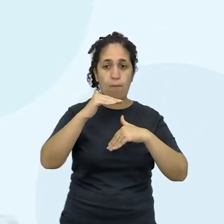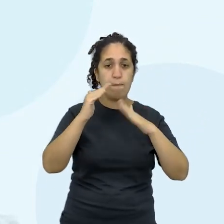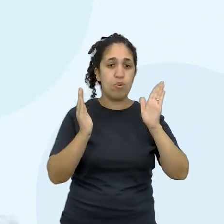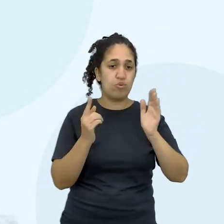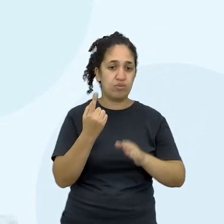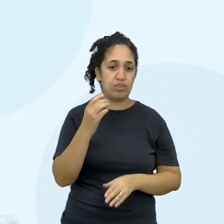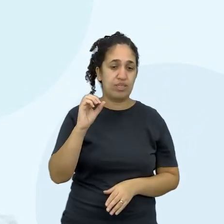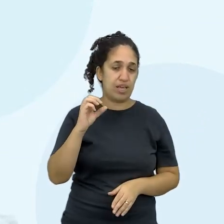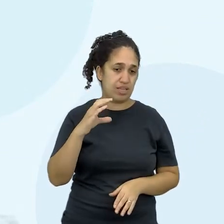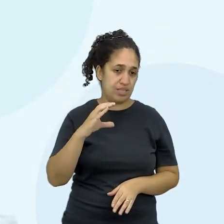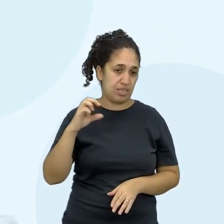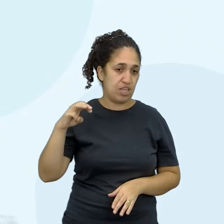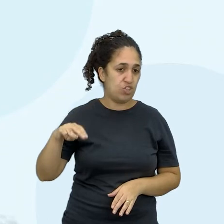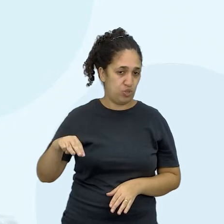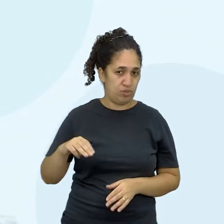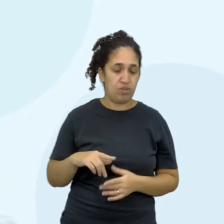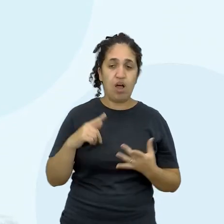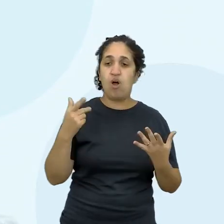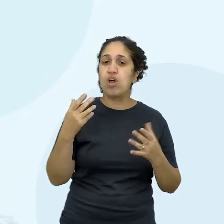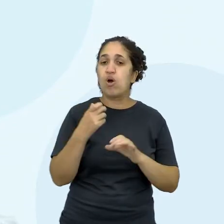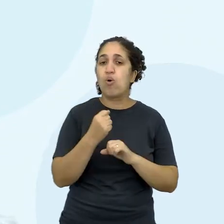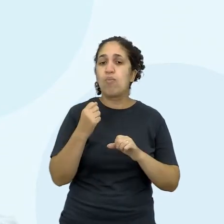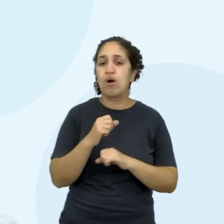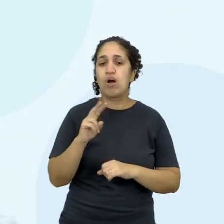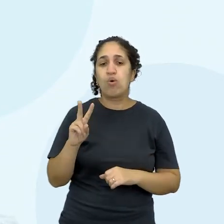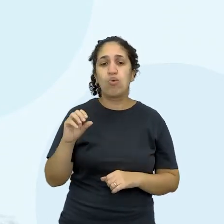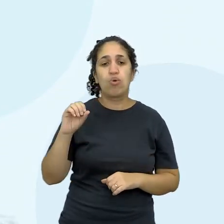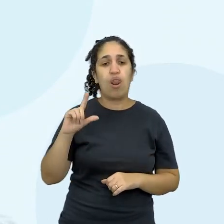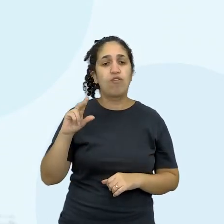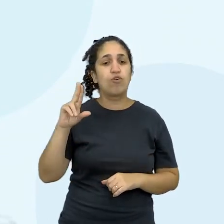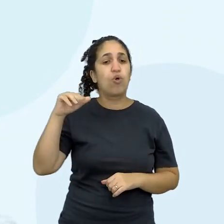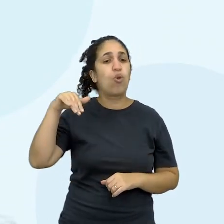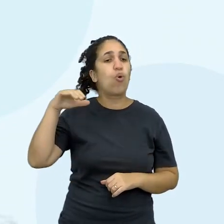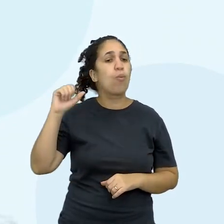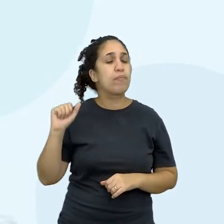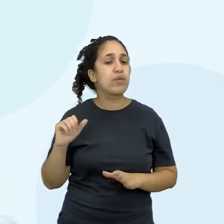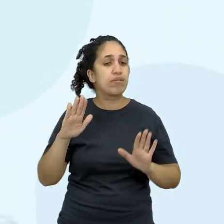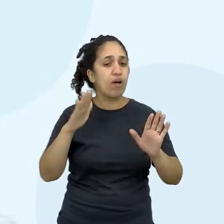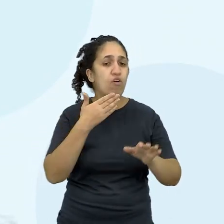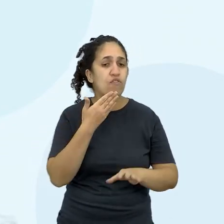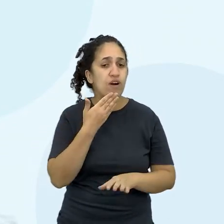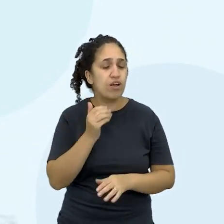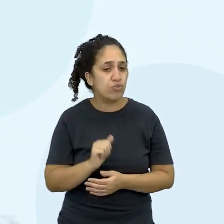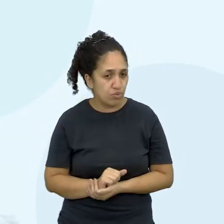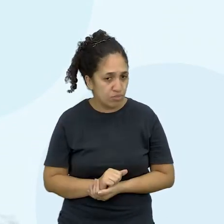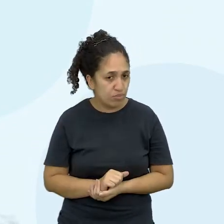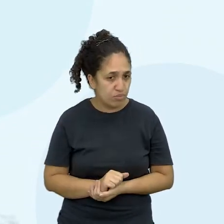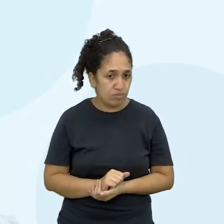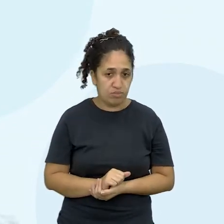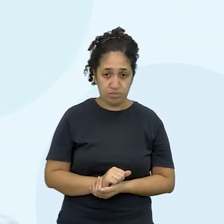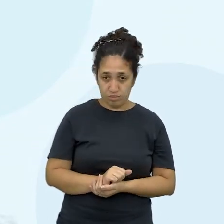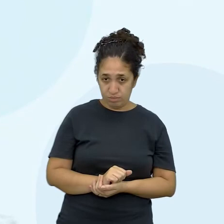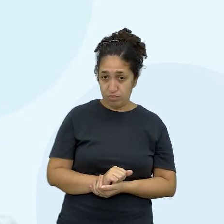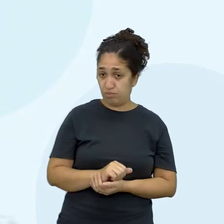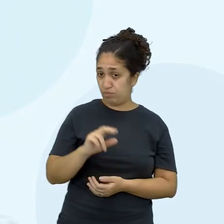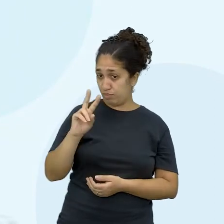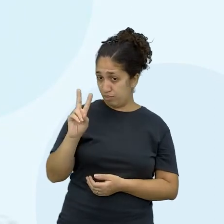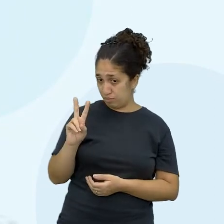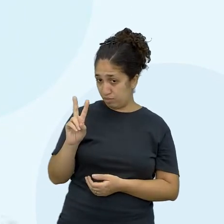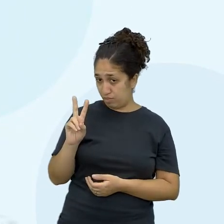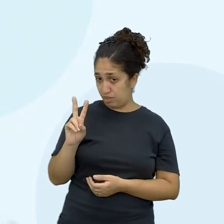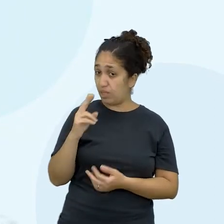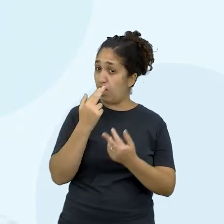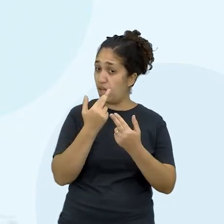bom? Calcular o volume disso. Ah, facinho. O volume disso daí o volume é